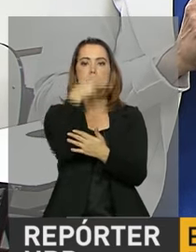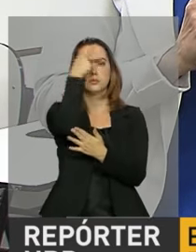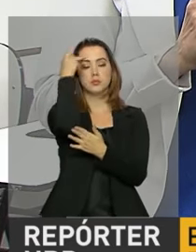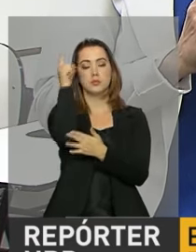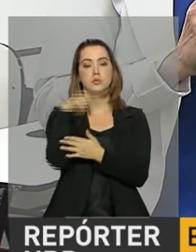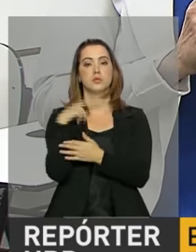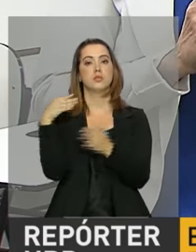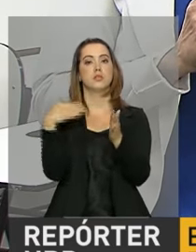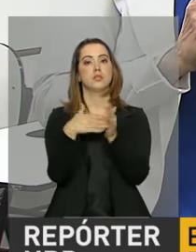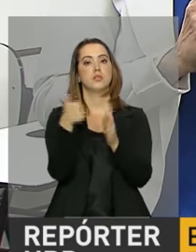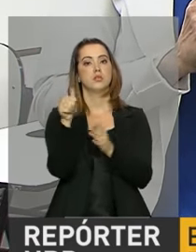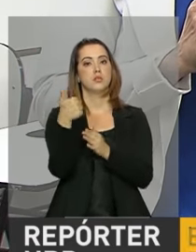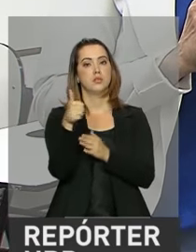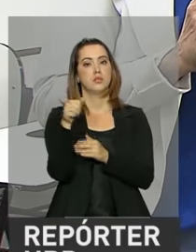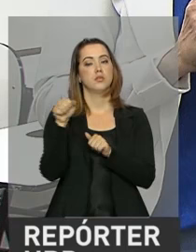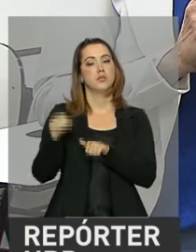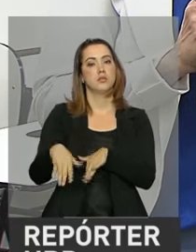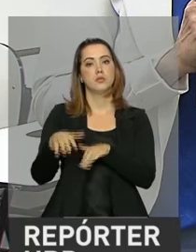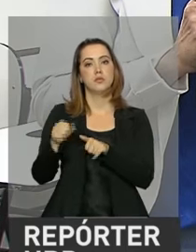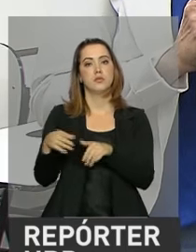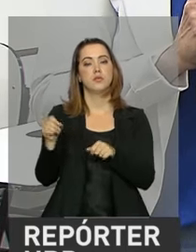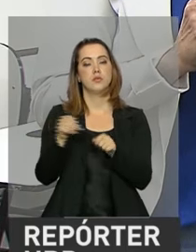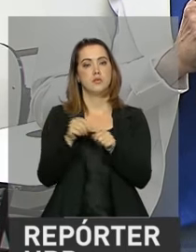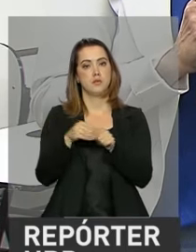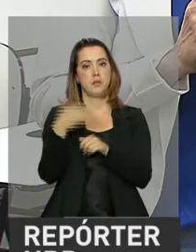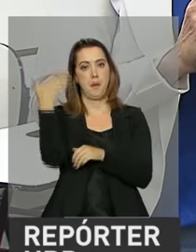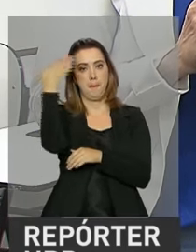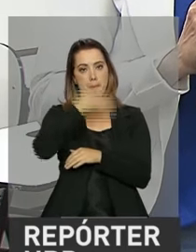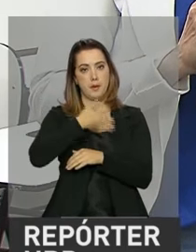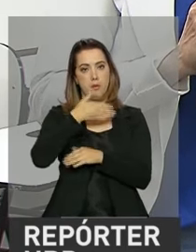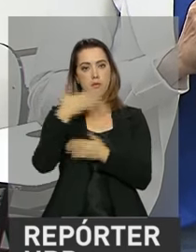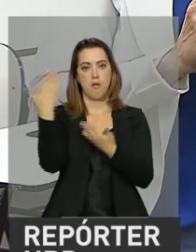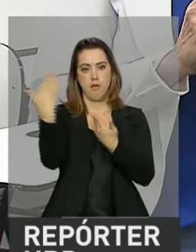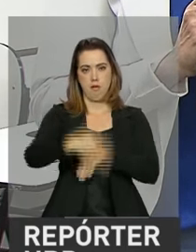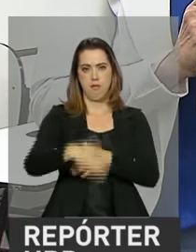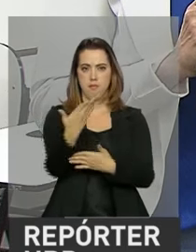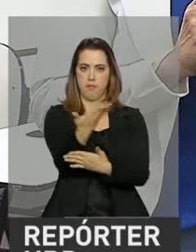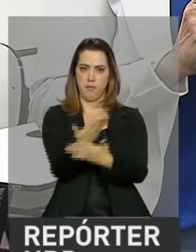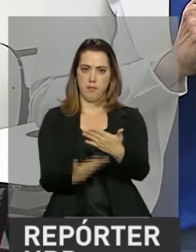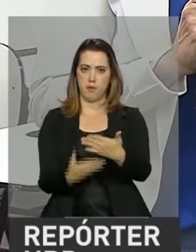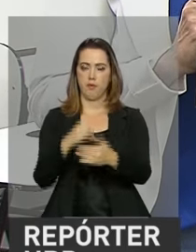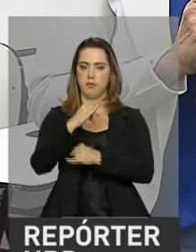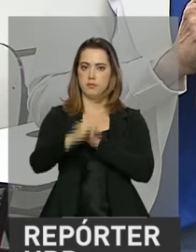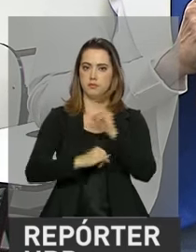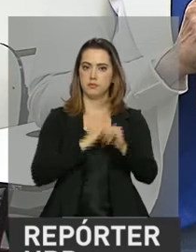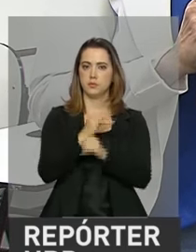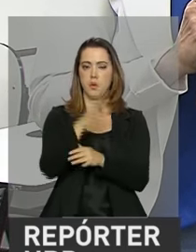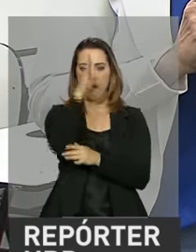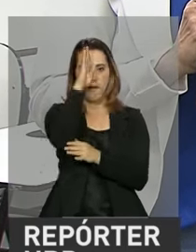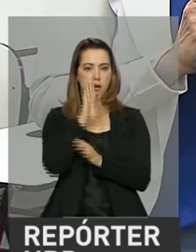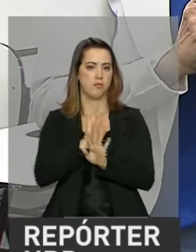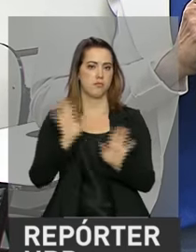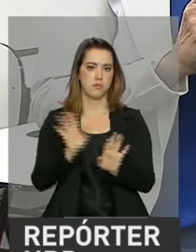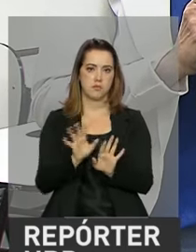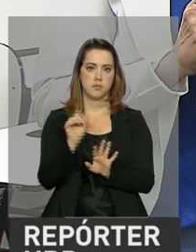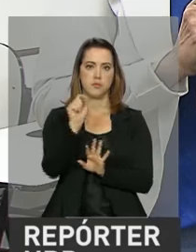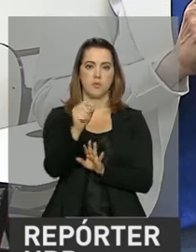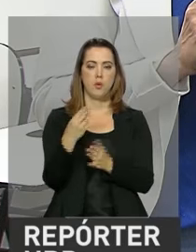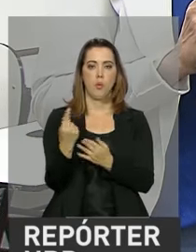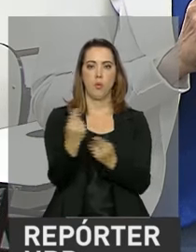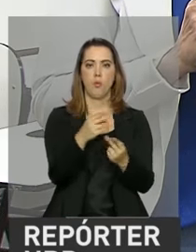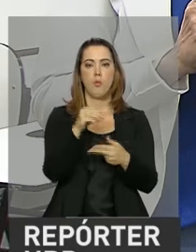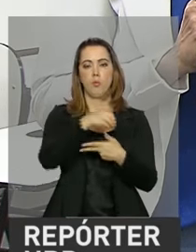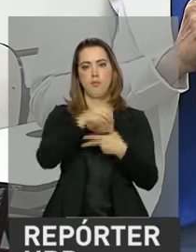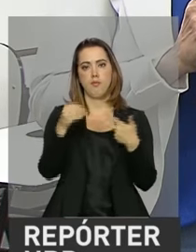têm até o dia 11 de setembro para realizar o simulado. A prova é online, gratuita e segue a mesma metodologia de elaboração do